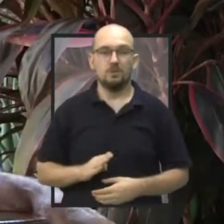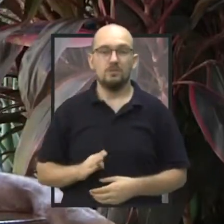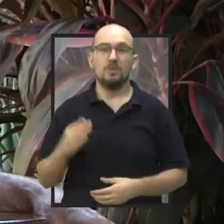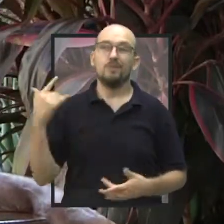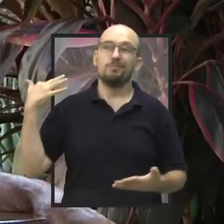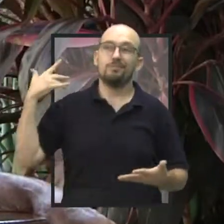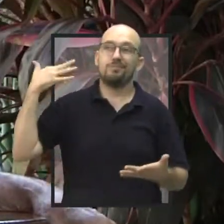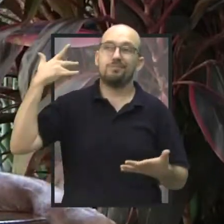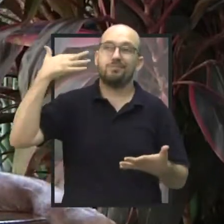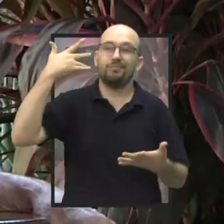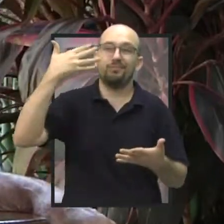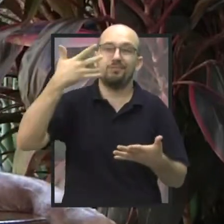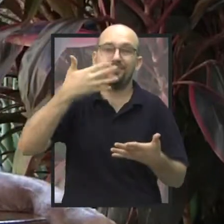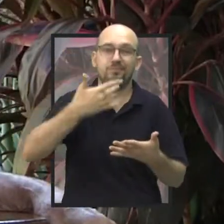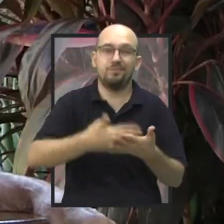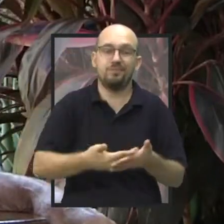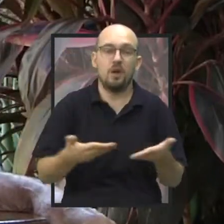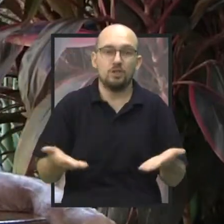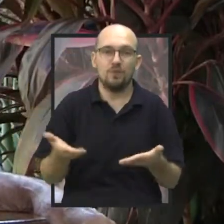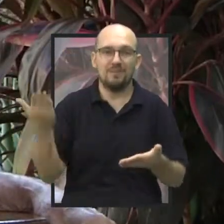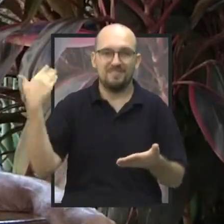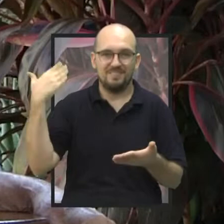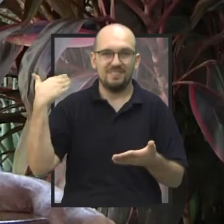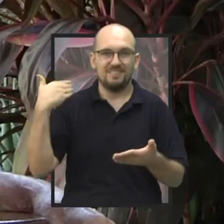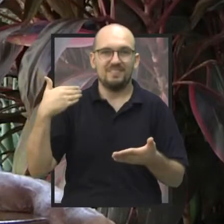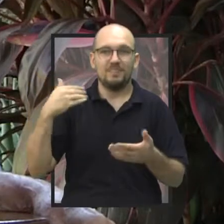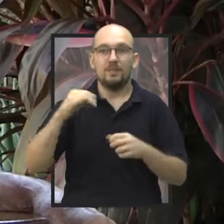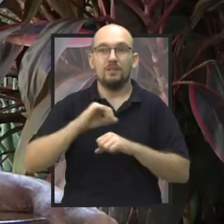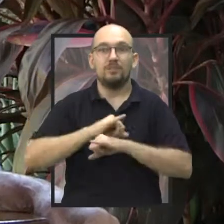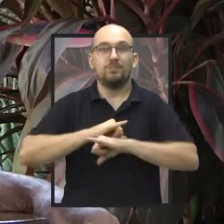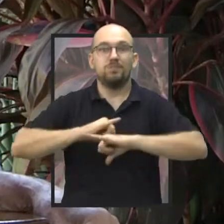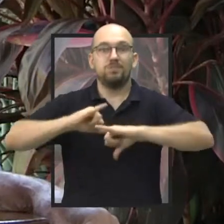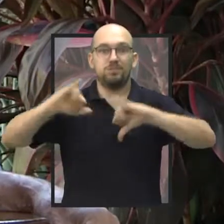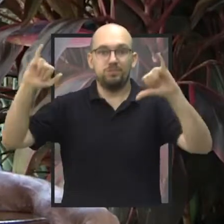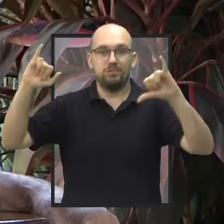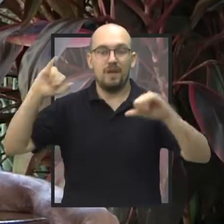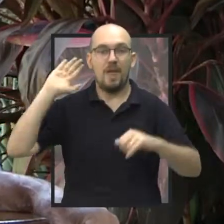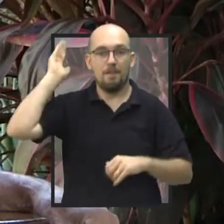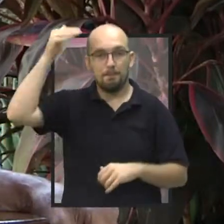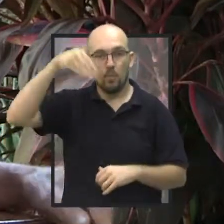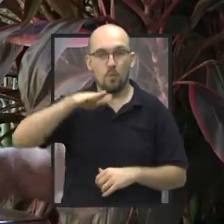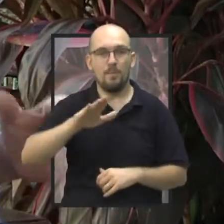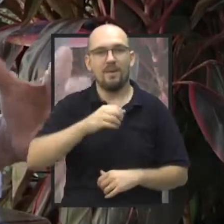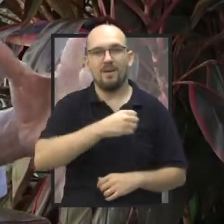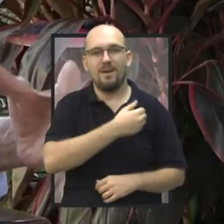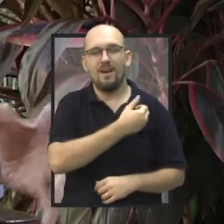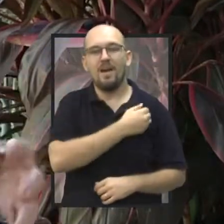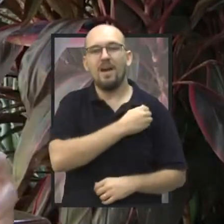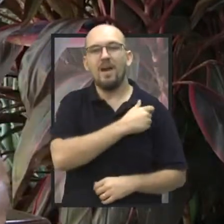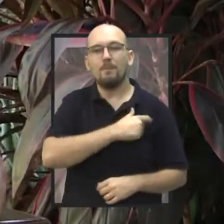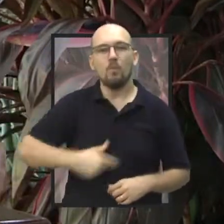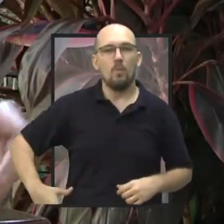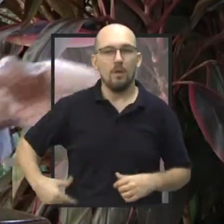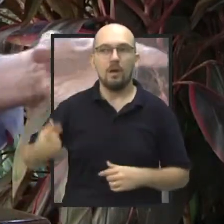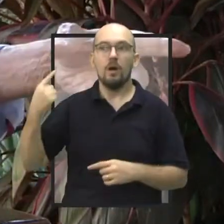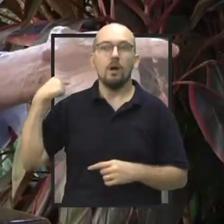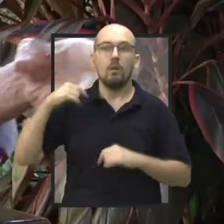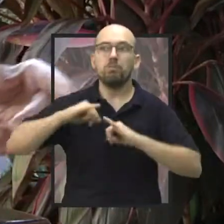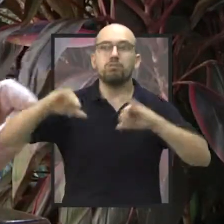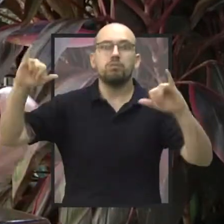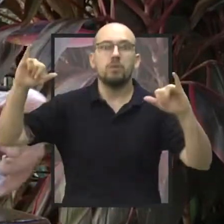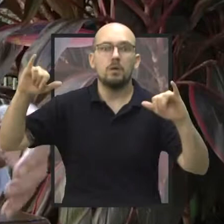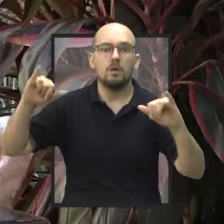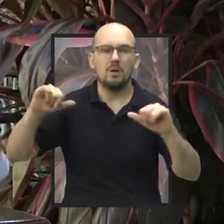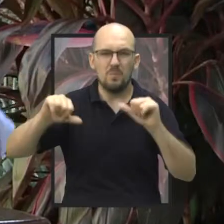a proclamação da República. Veja bem, a proclamação da República foi uma mudança, não